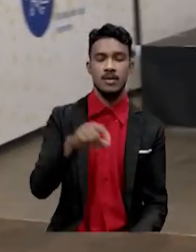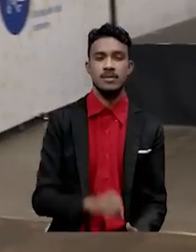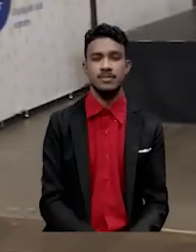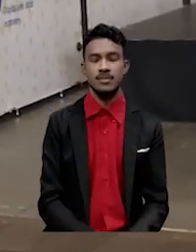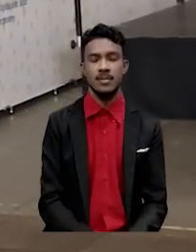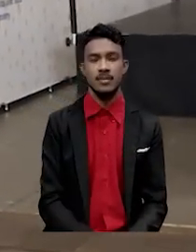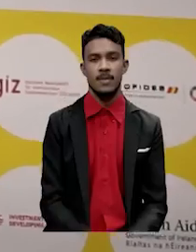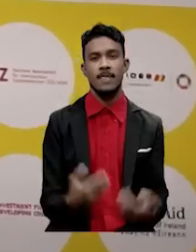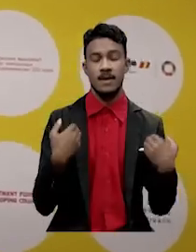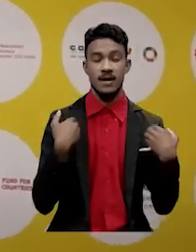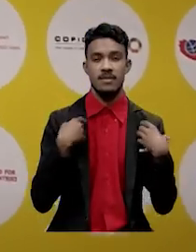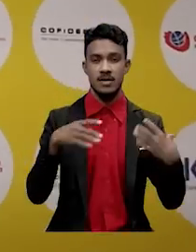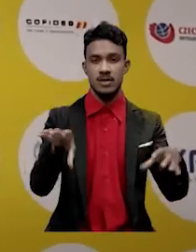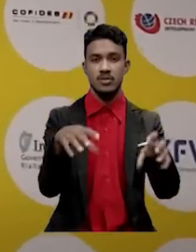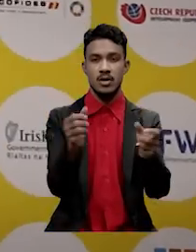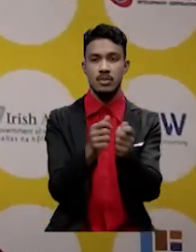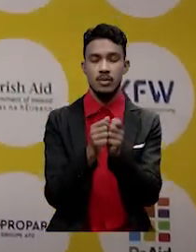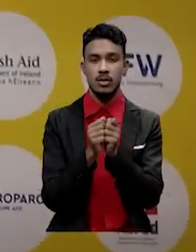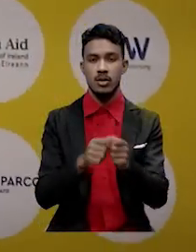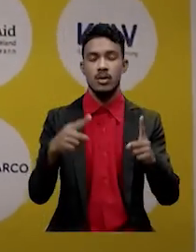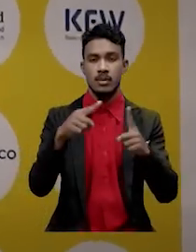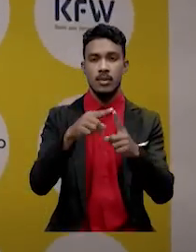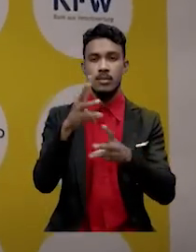e a Nenia Cooperação para o Mundo Tomac,